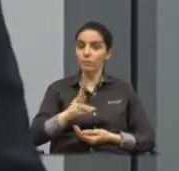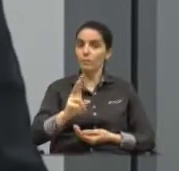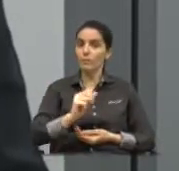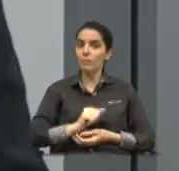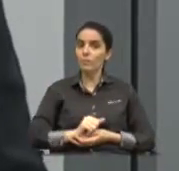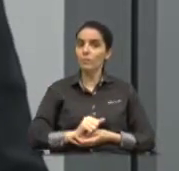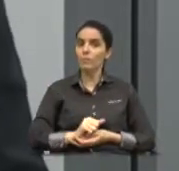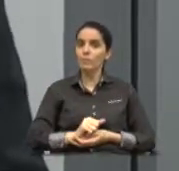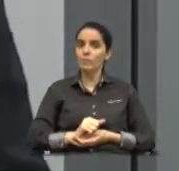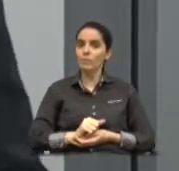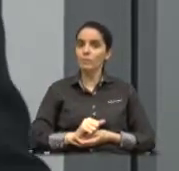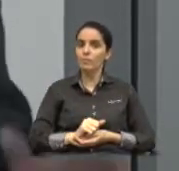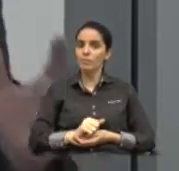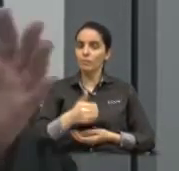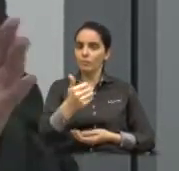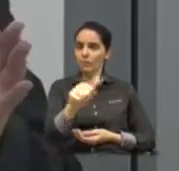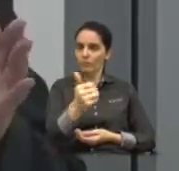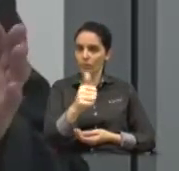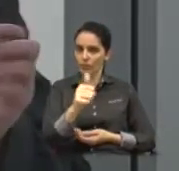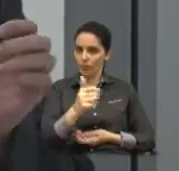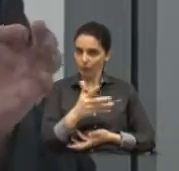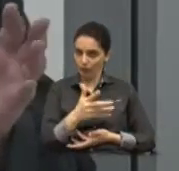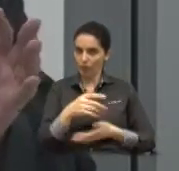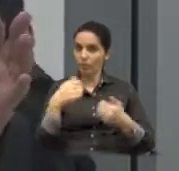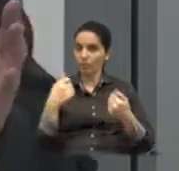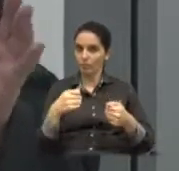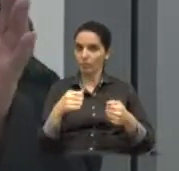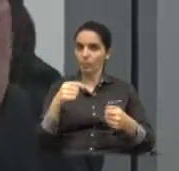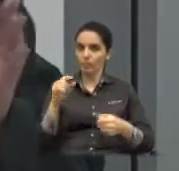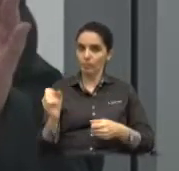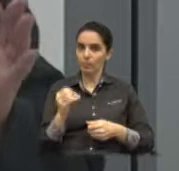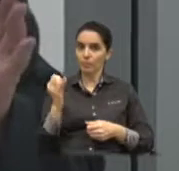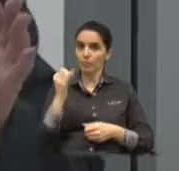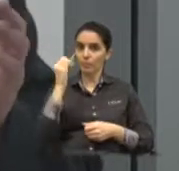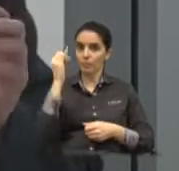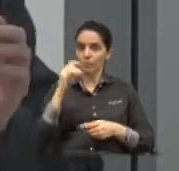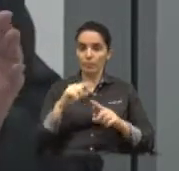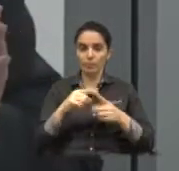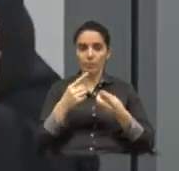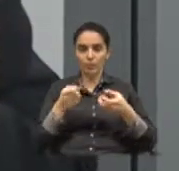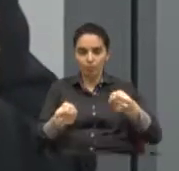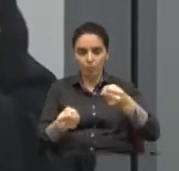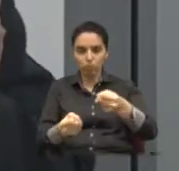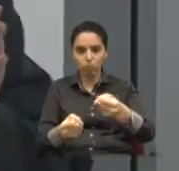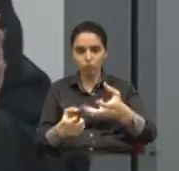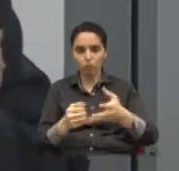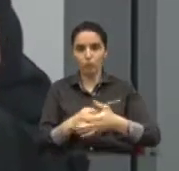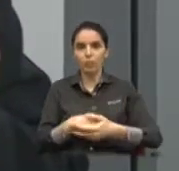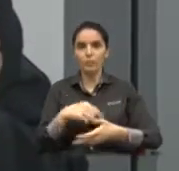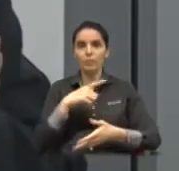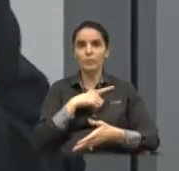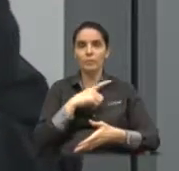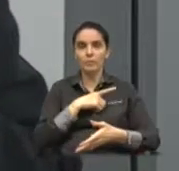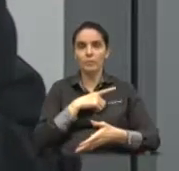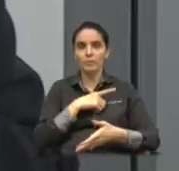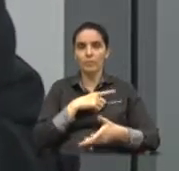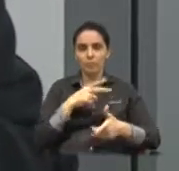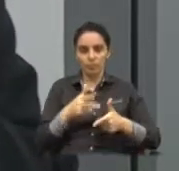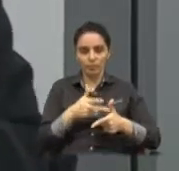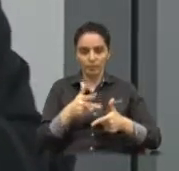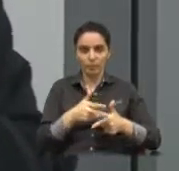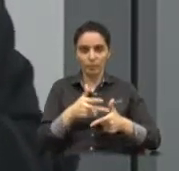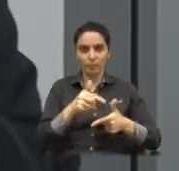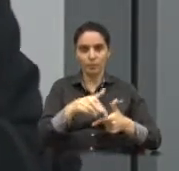capacitado, é importante. Mas o próprio aparelho, ele tem uma gravação onde ele vai dando